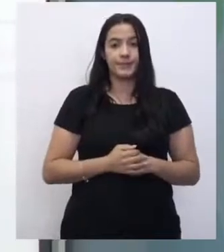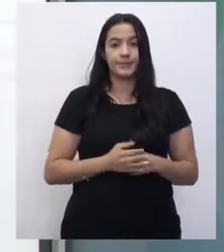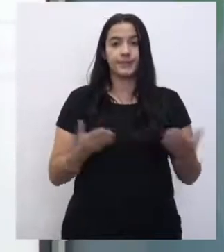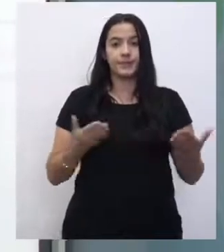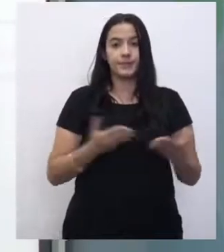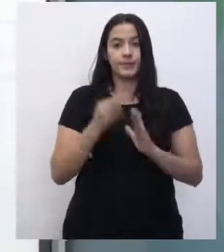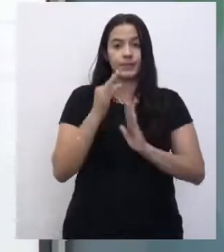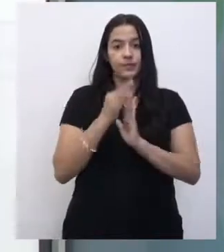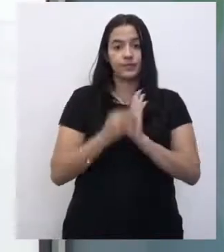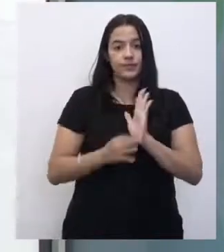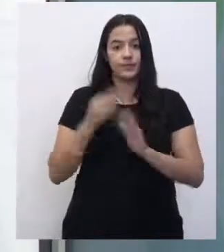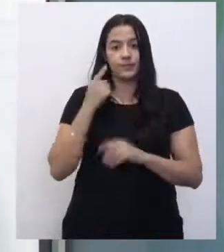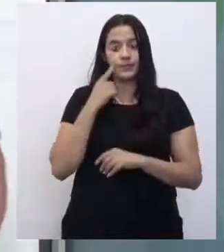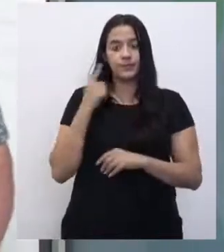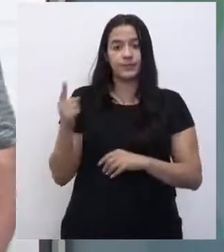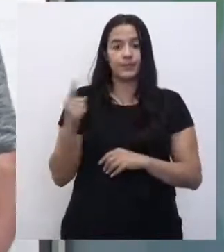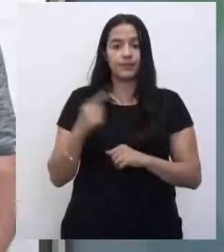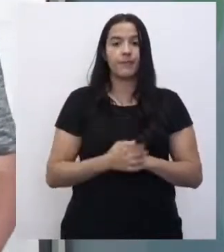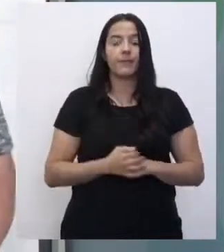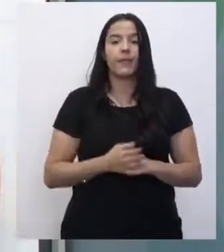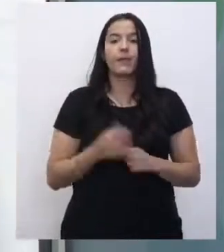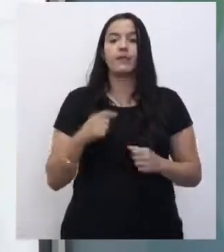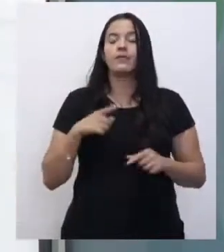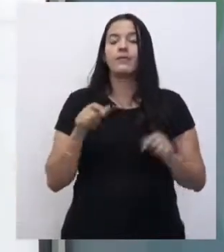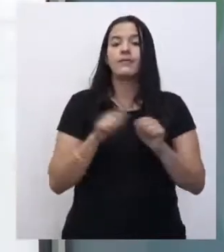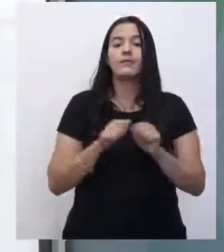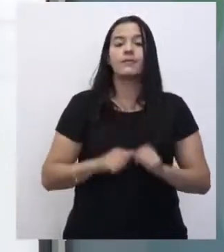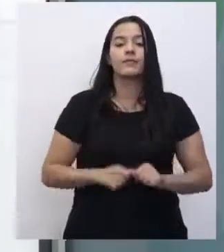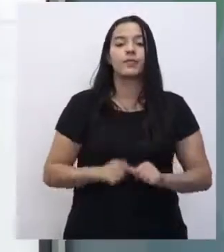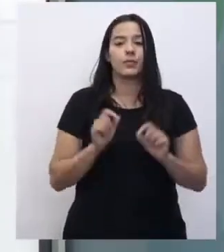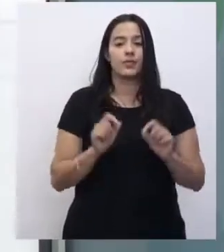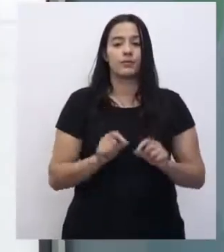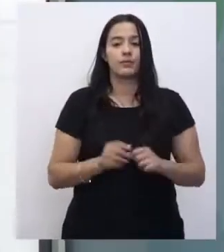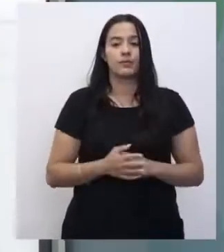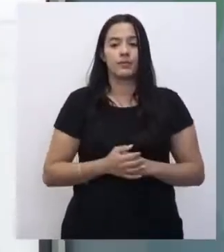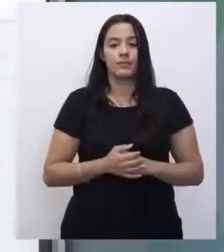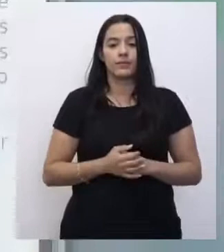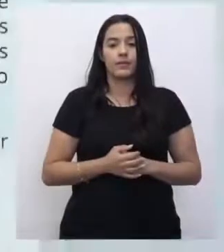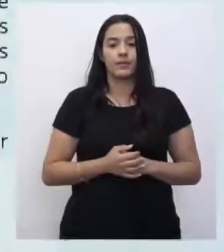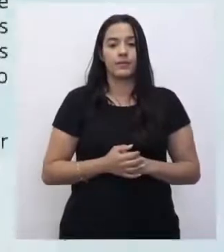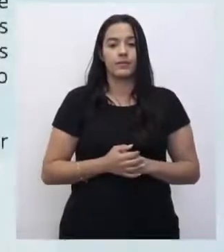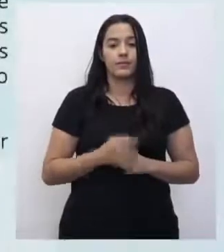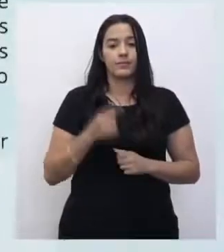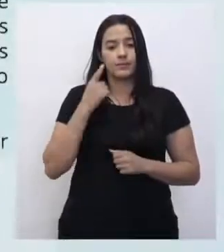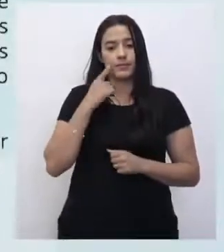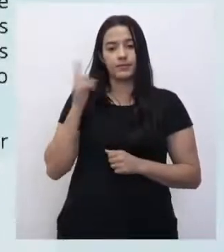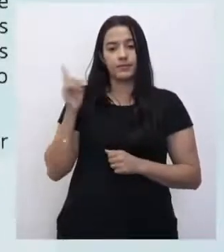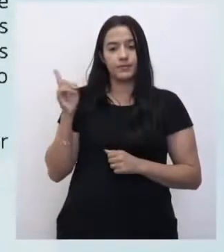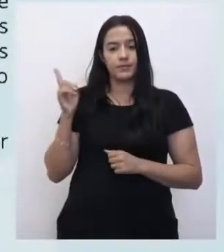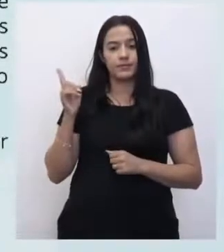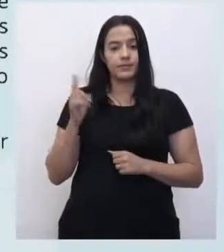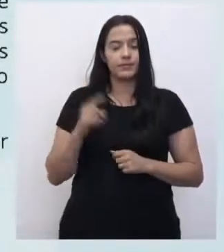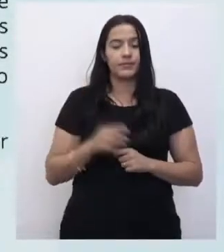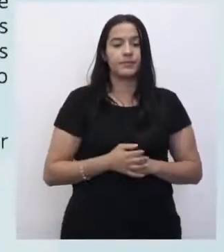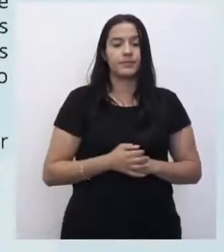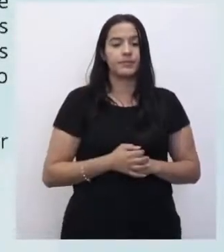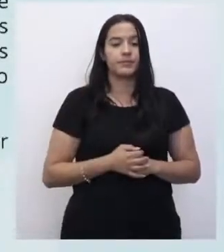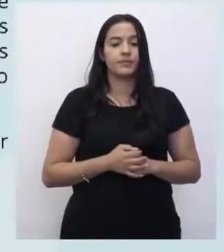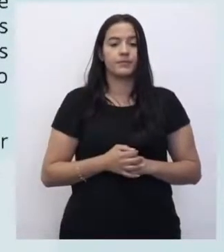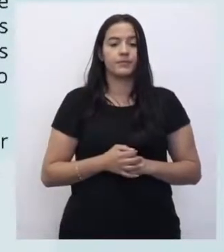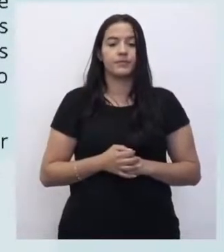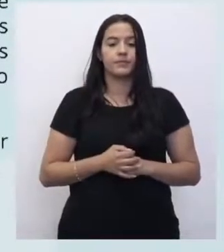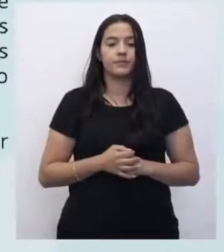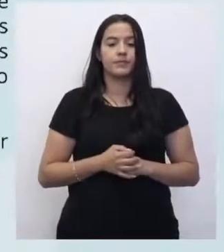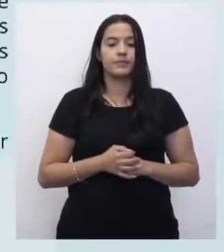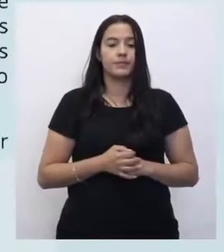um textinho aqui, e o que a gente vai fazer, pessoal? There is this text about indoor pollution. Follow the text as the